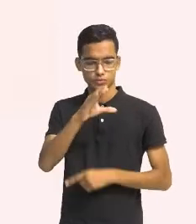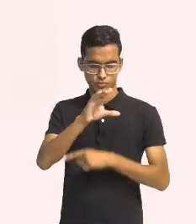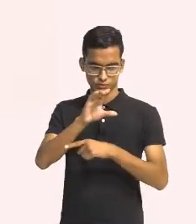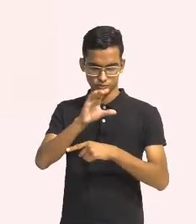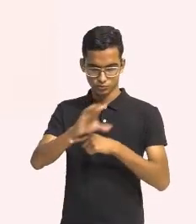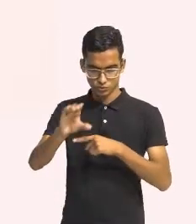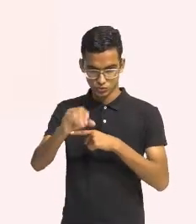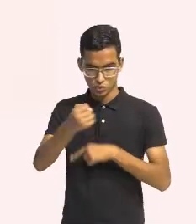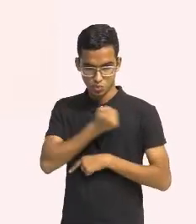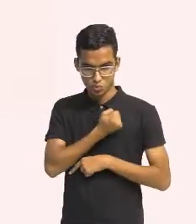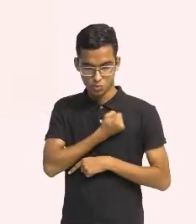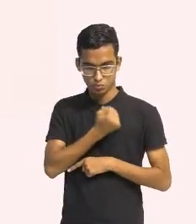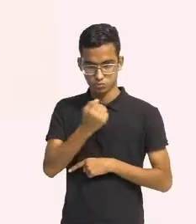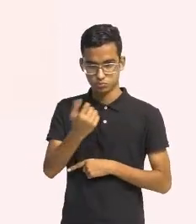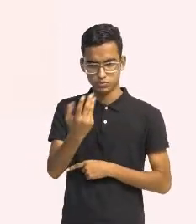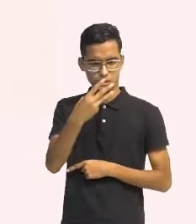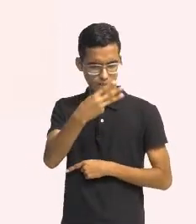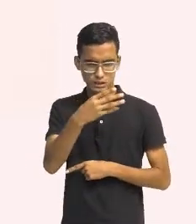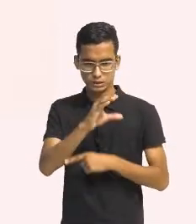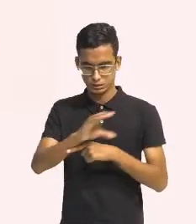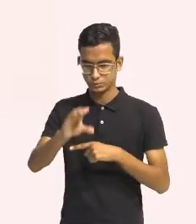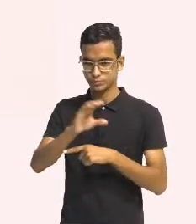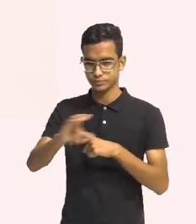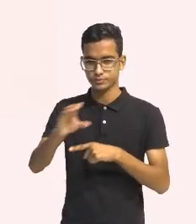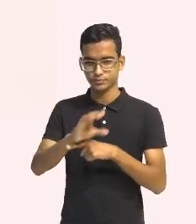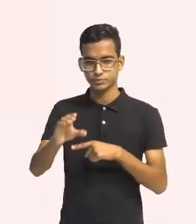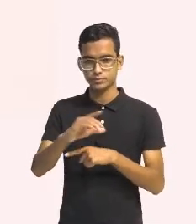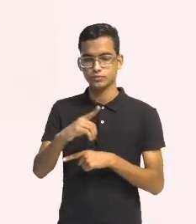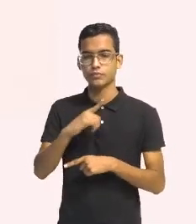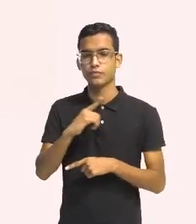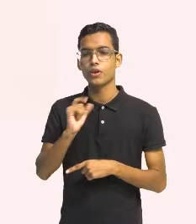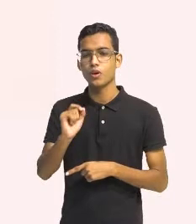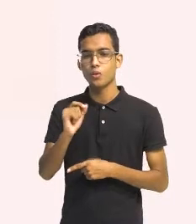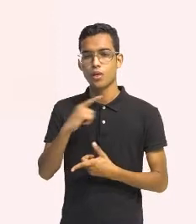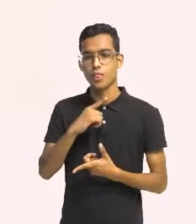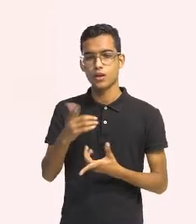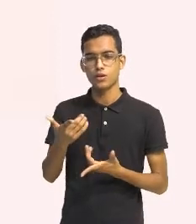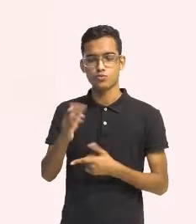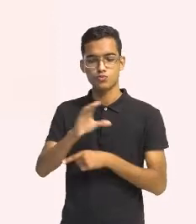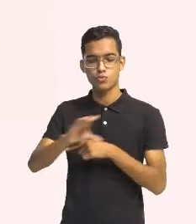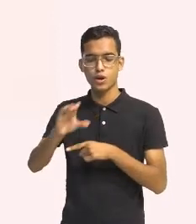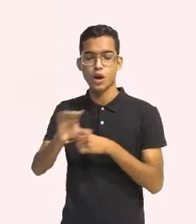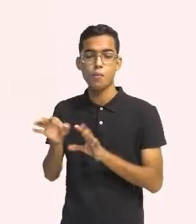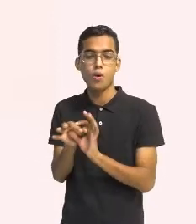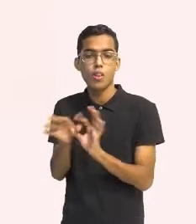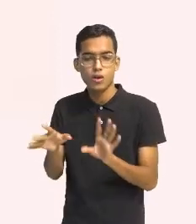valência livre nesse carbono que faz ligações ali com